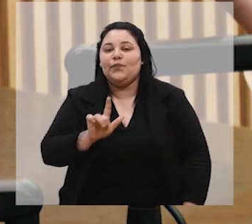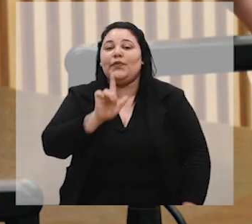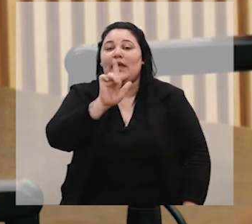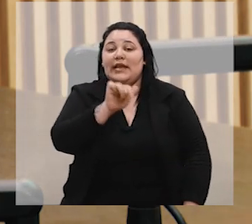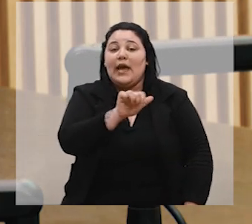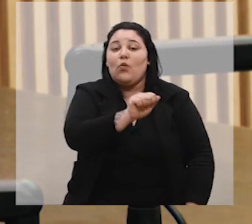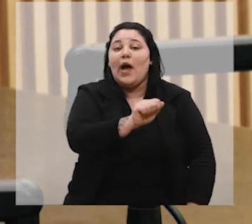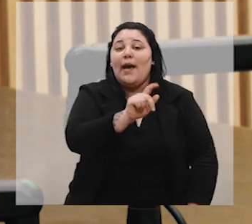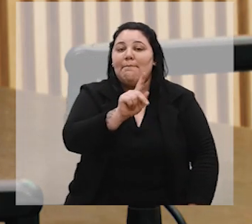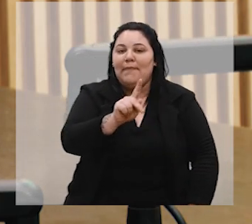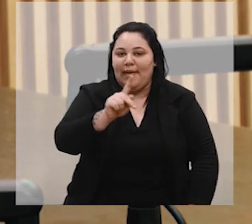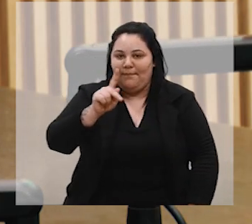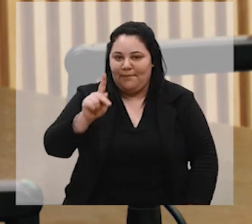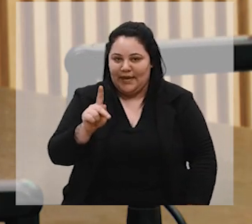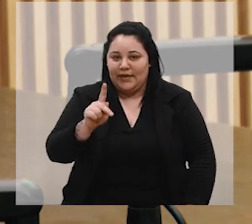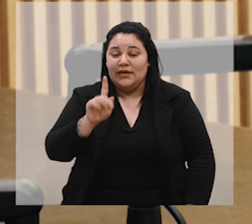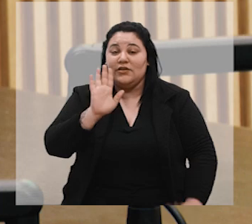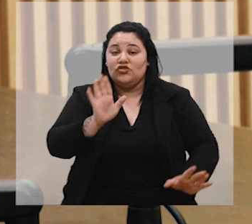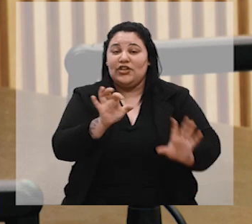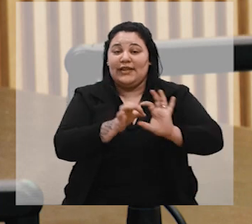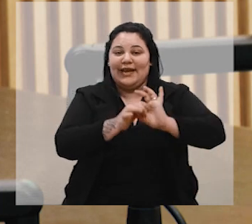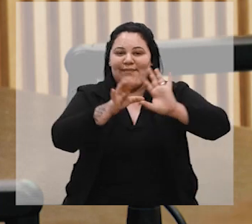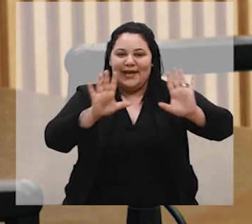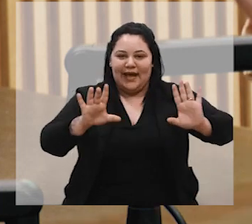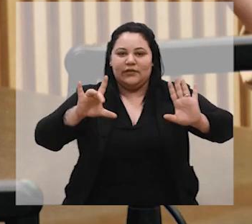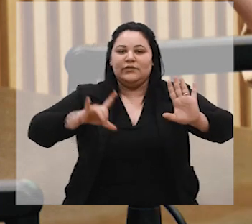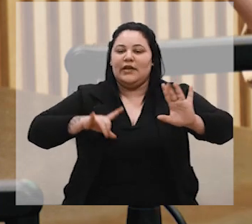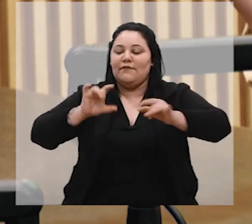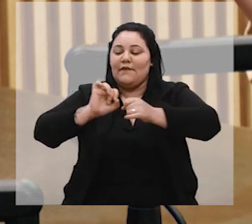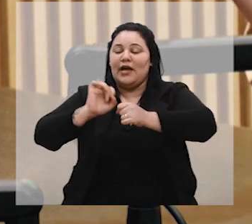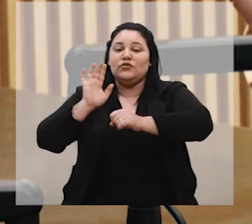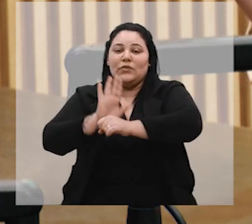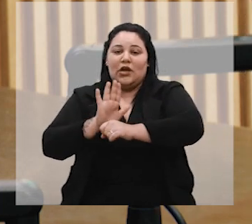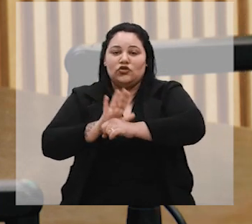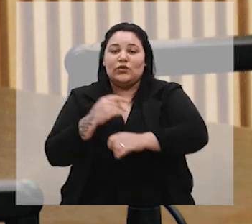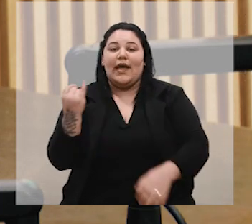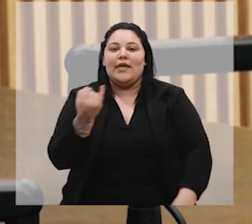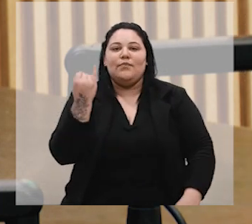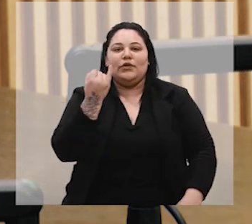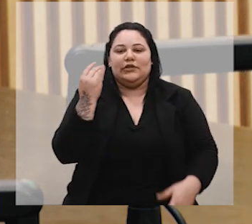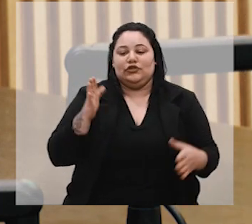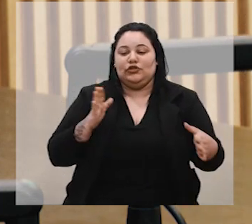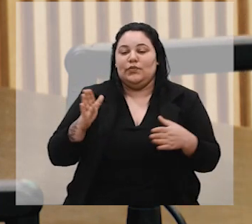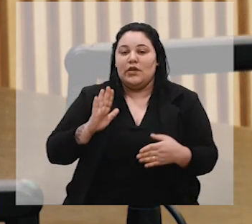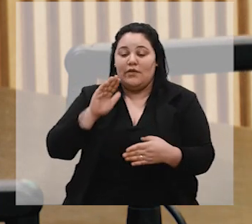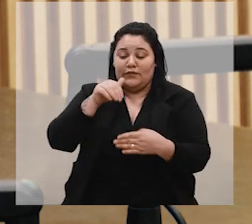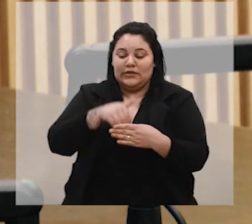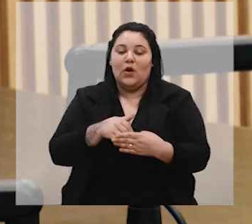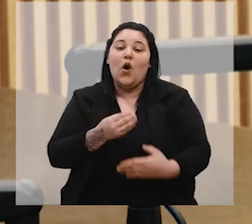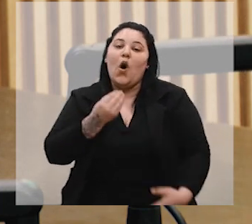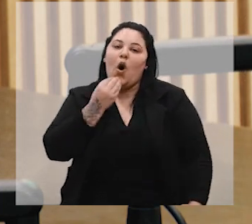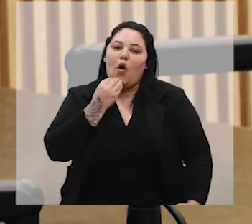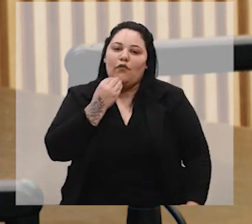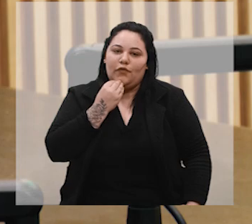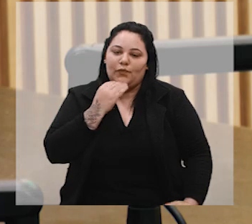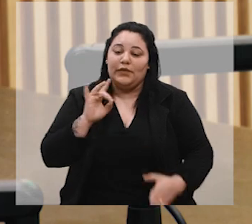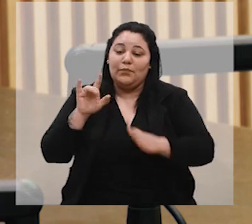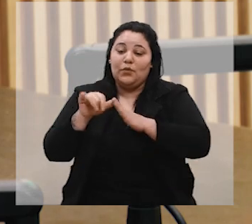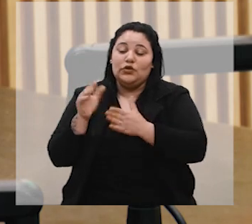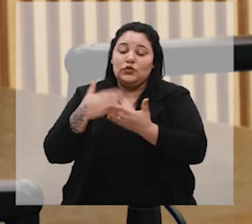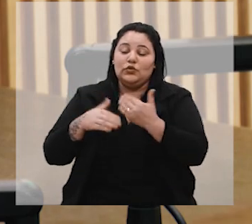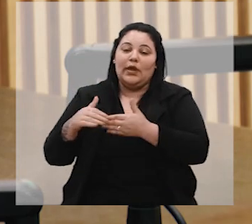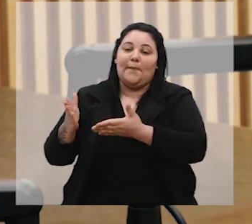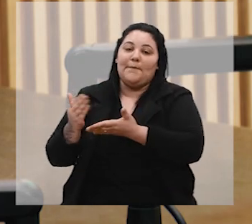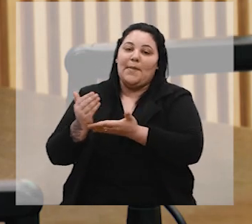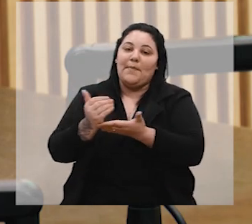disponível para todo mundo, e o Pardal tem feito um grande auxílio aí nas eleições, né? Claro que depois tudo aquilo que é registrado no Pardal vai